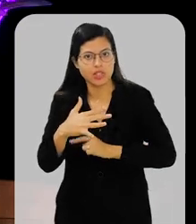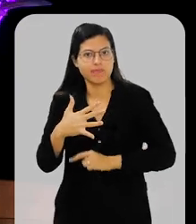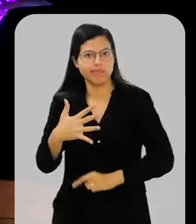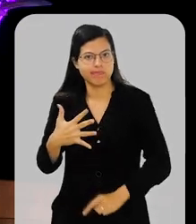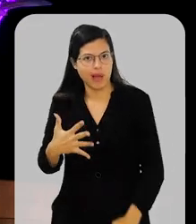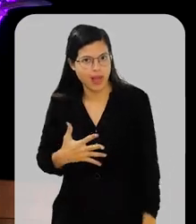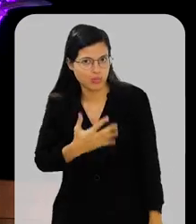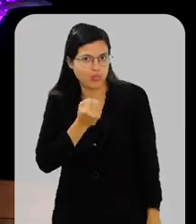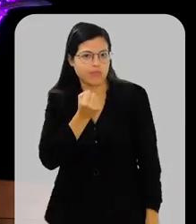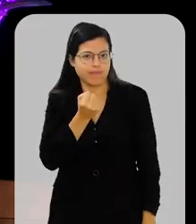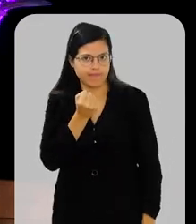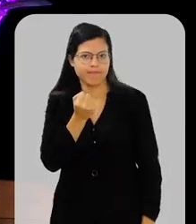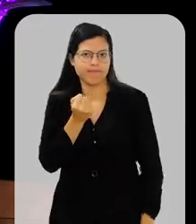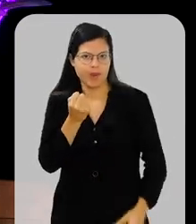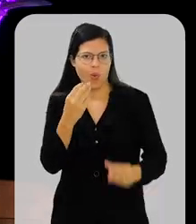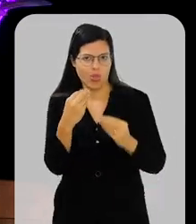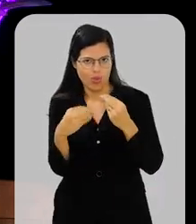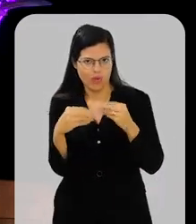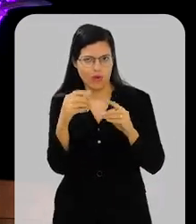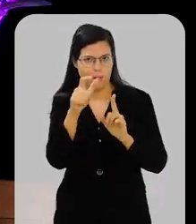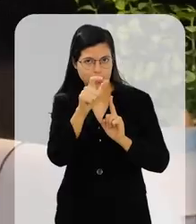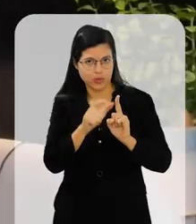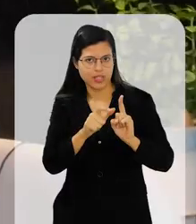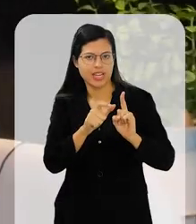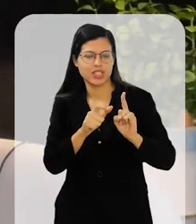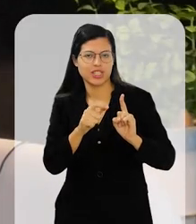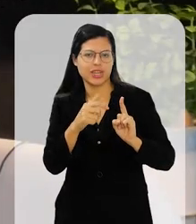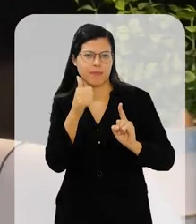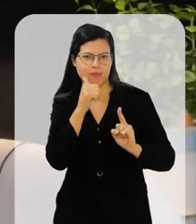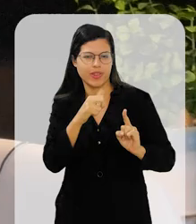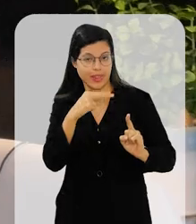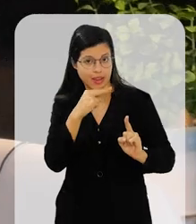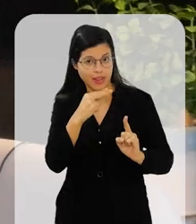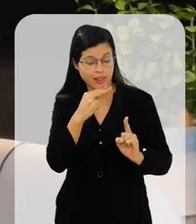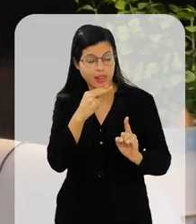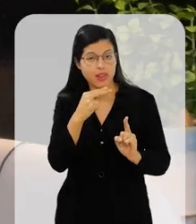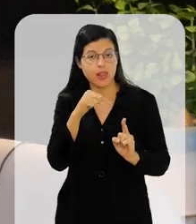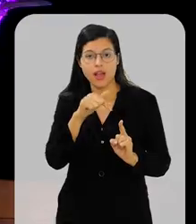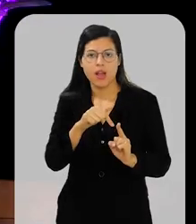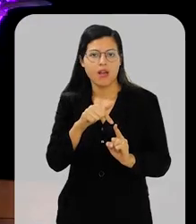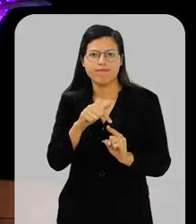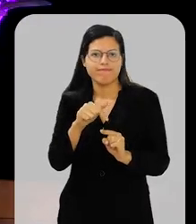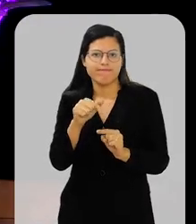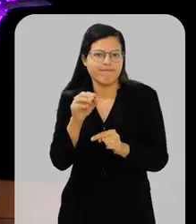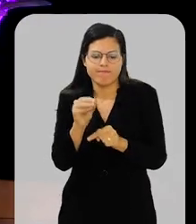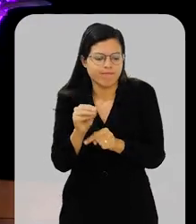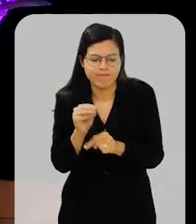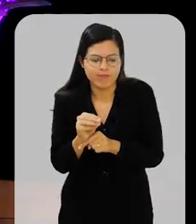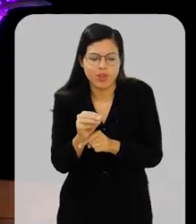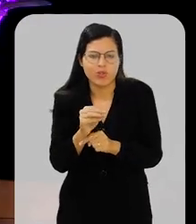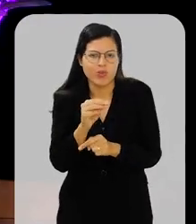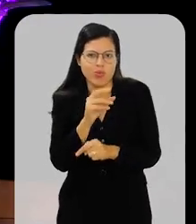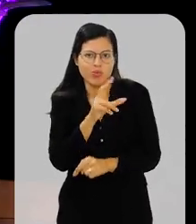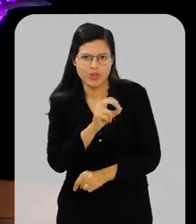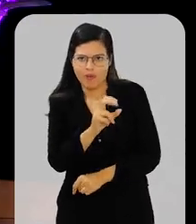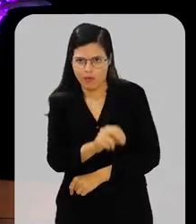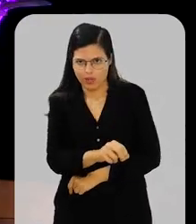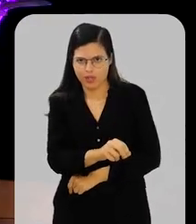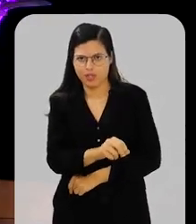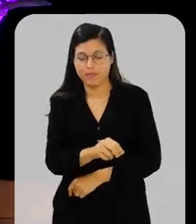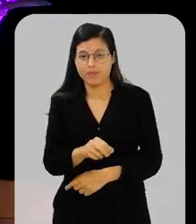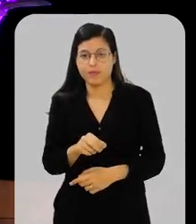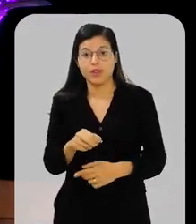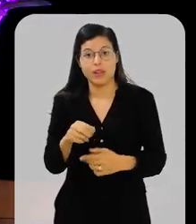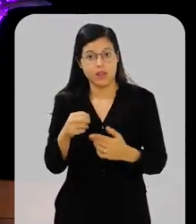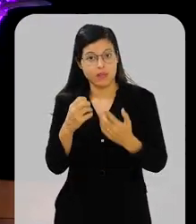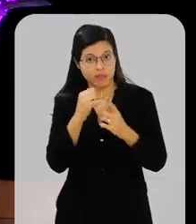chocada, né, com as cenas, né, da personagem, que era a neta, que não cuidava dos avós. Daí a